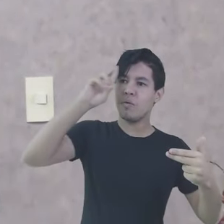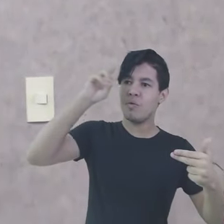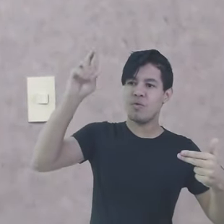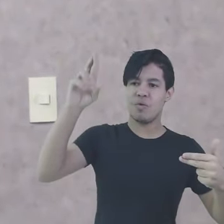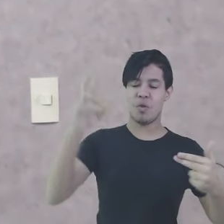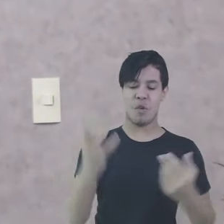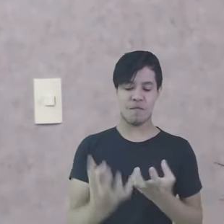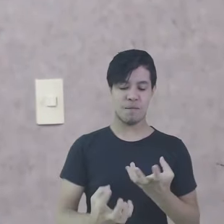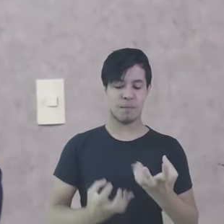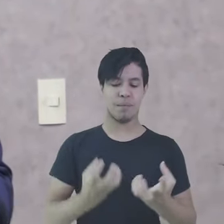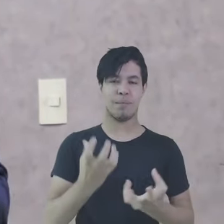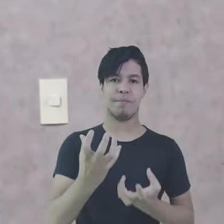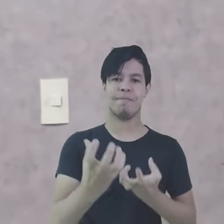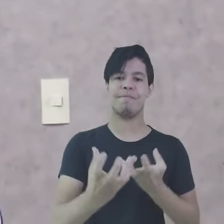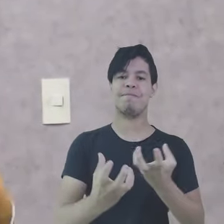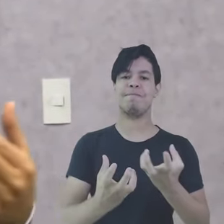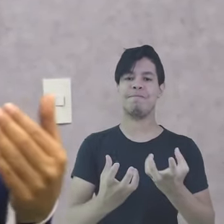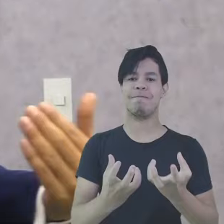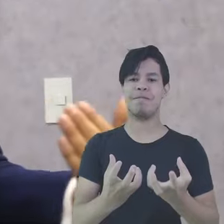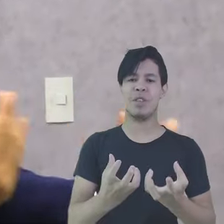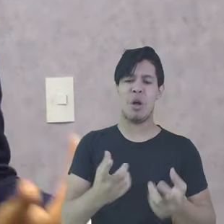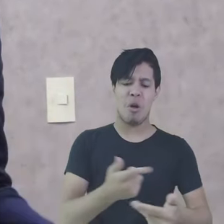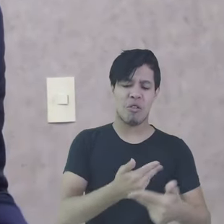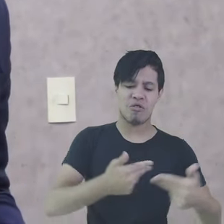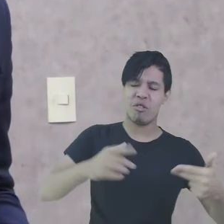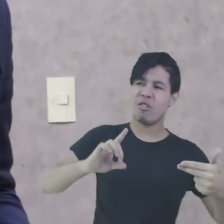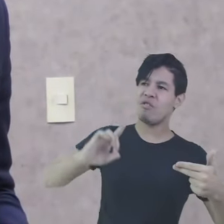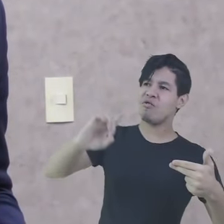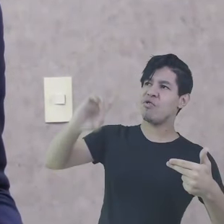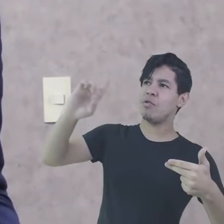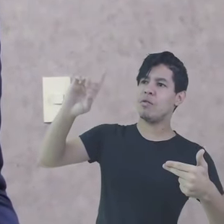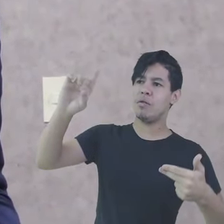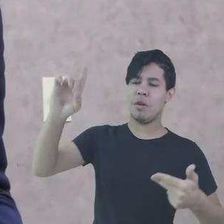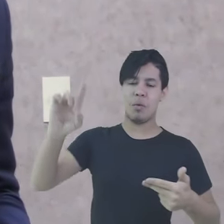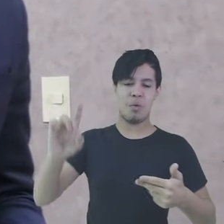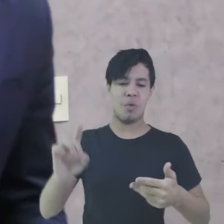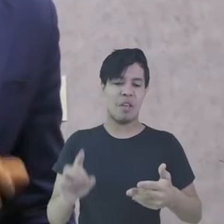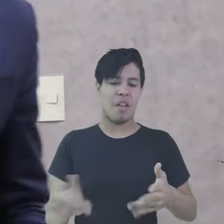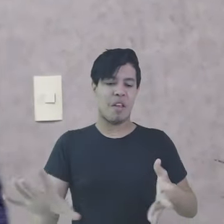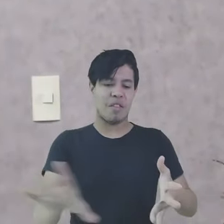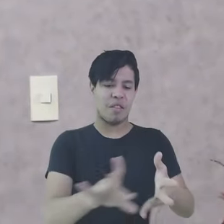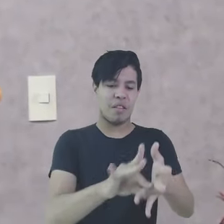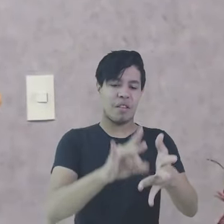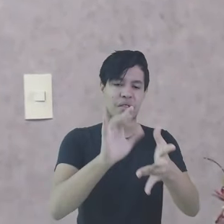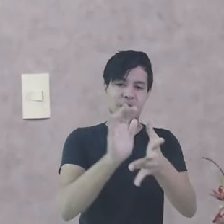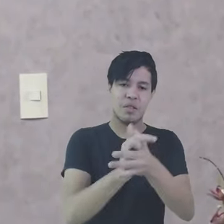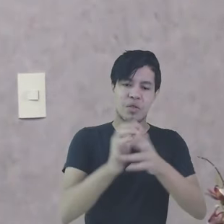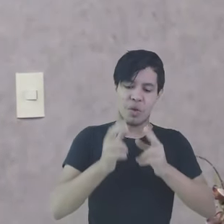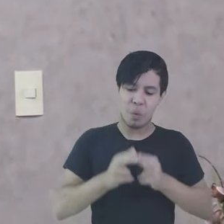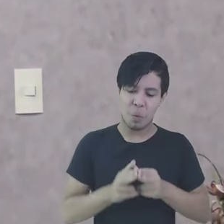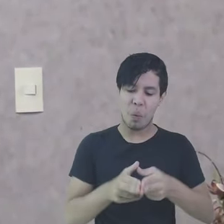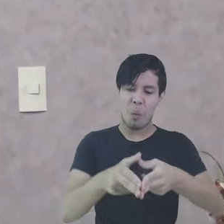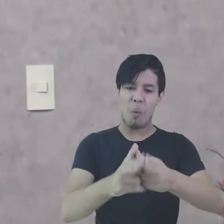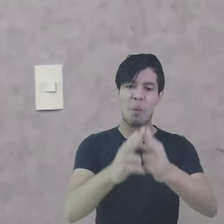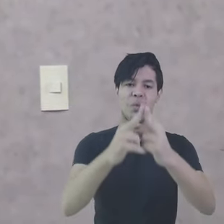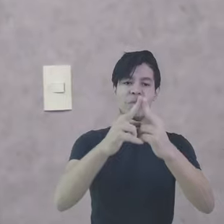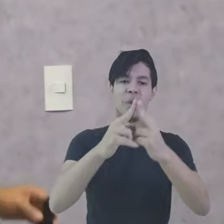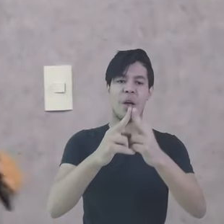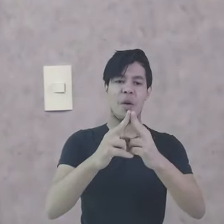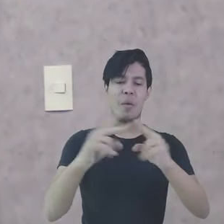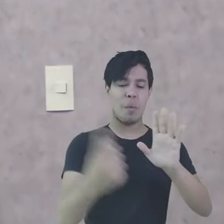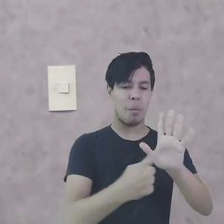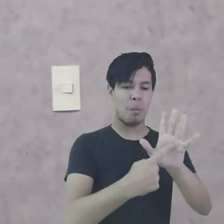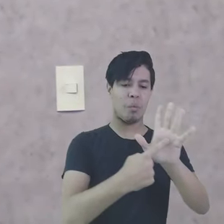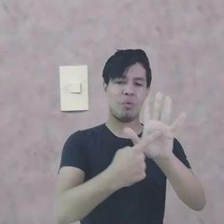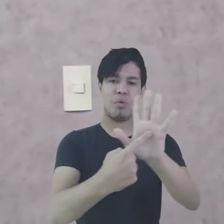já me viu falar em algum sermão aqui de que a glória de Deus foi a base da aliança com Noé. Se lembra? Eu vou passar para vocês uns slides só para você